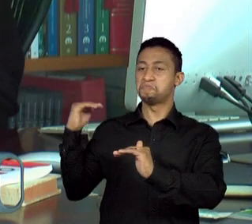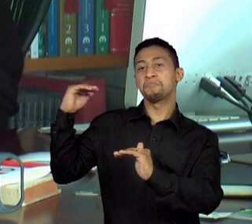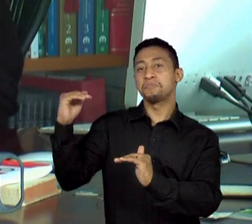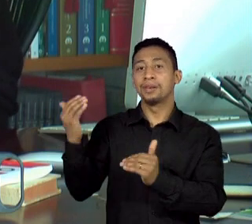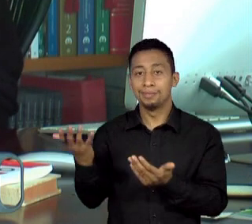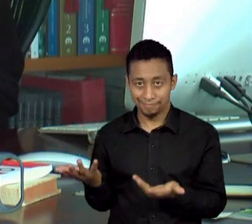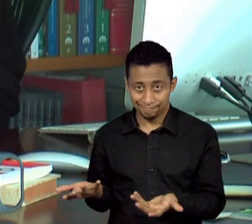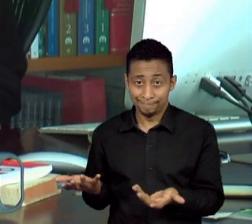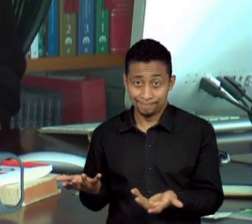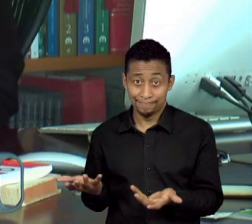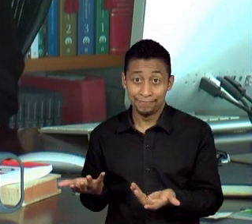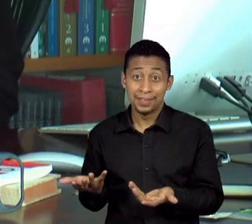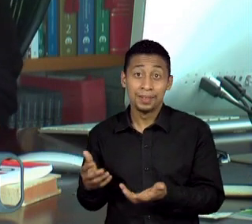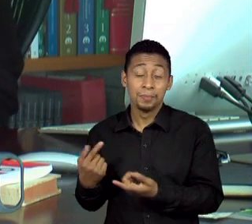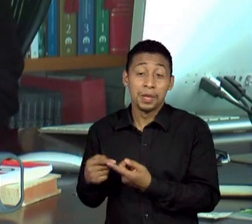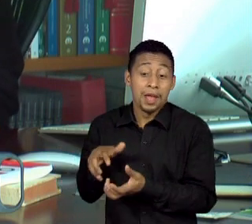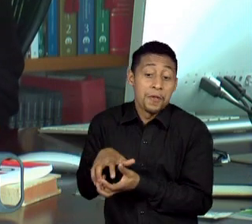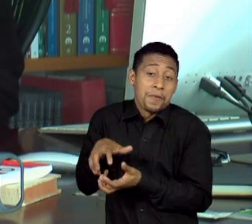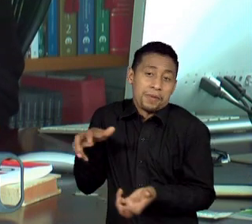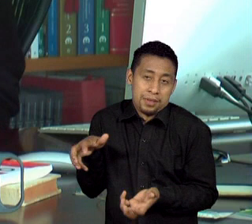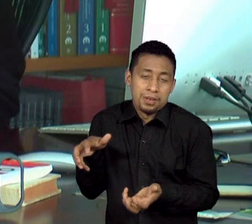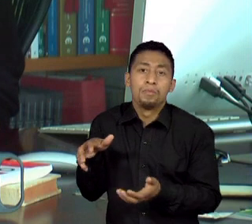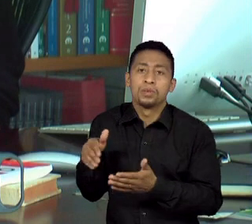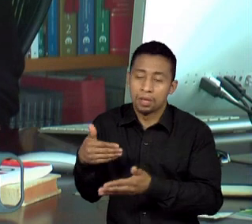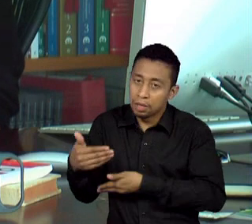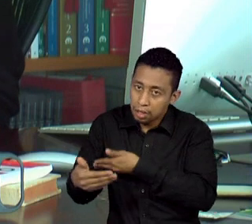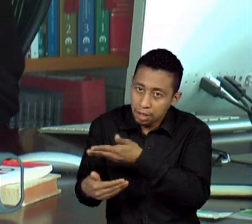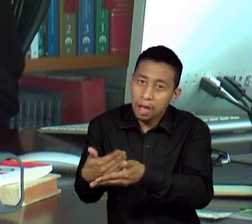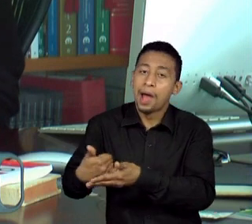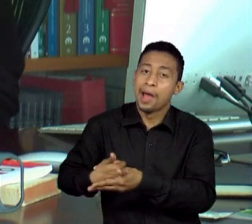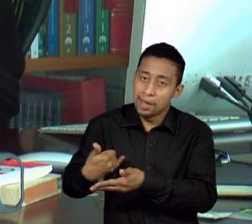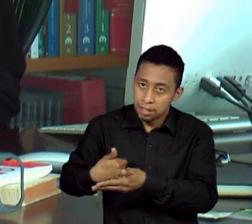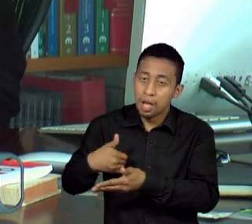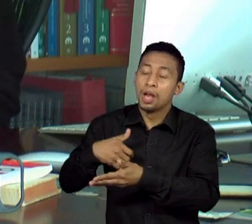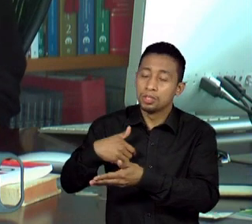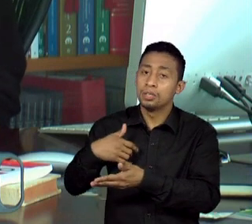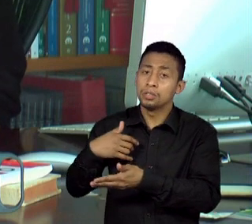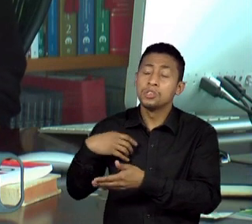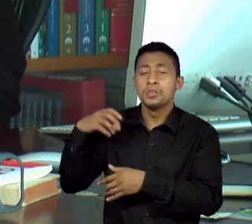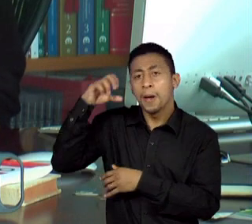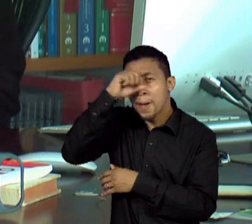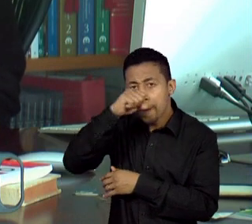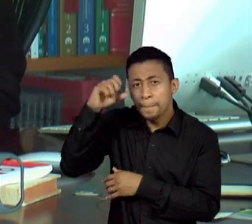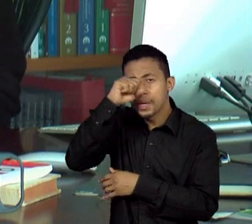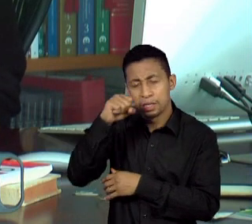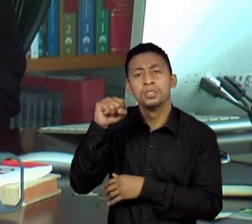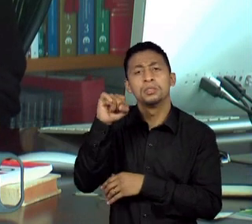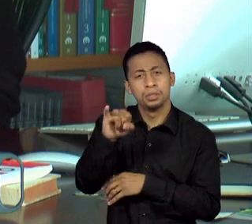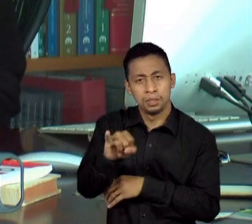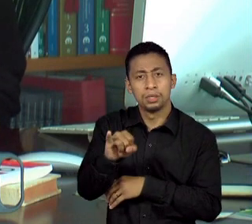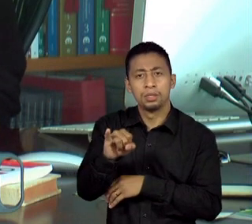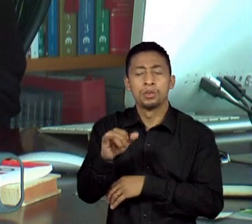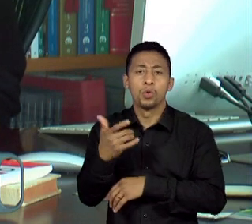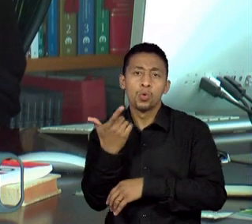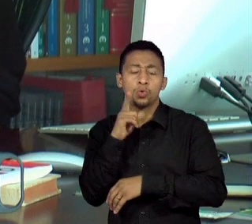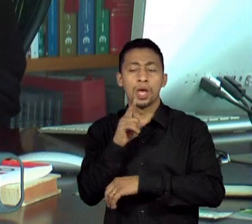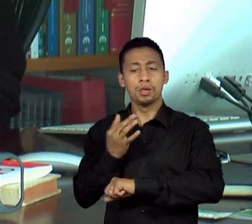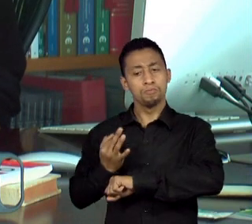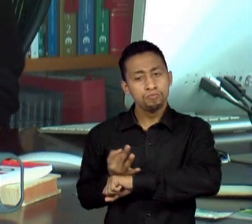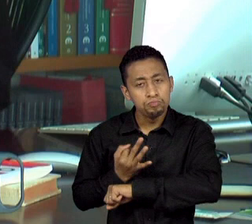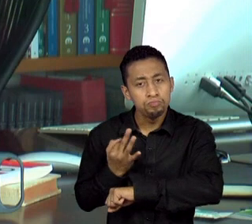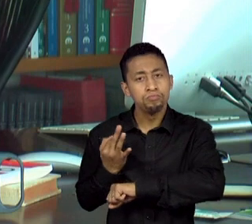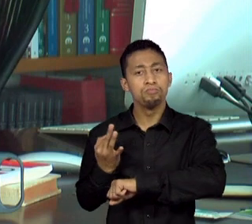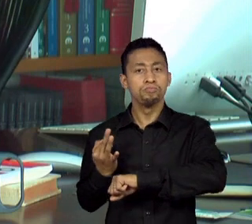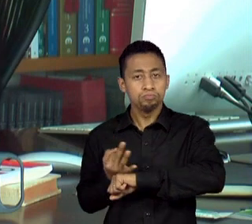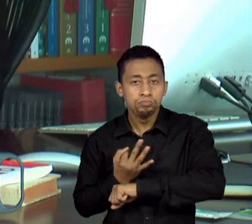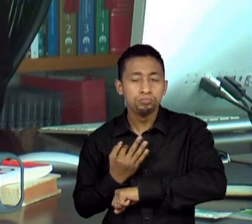A gente aprende com a idade talvez a ser mais tolerante, né?